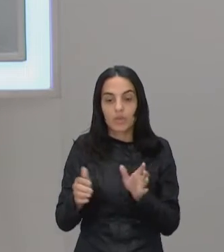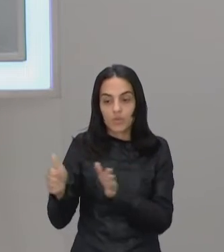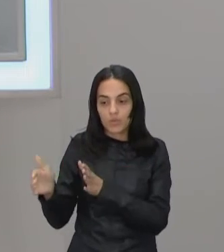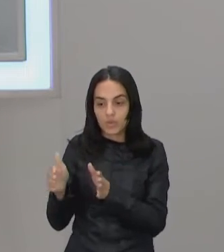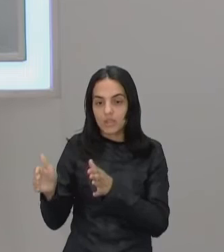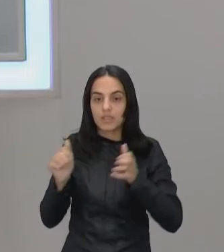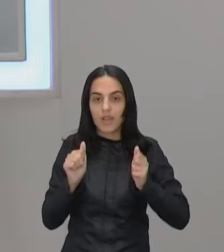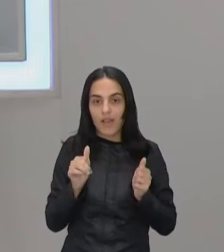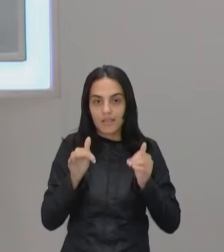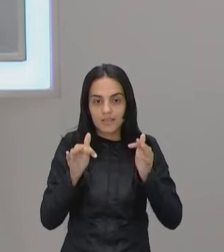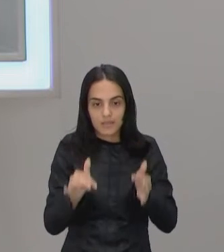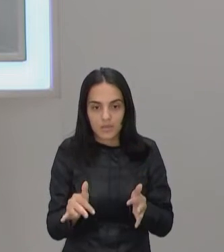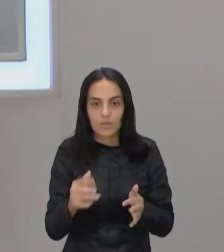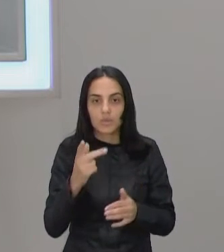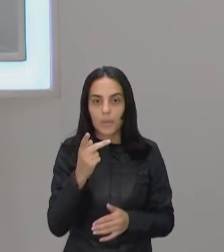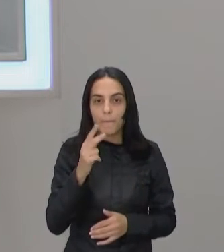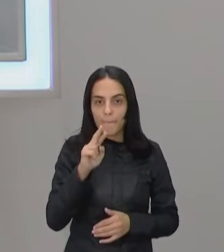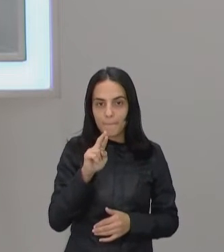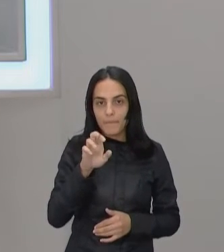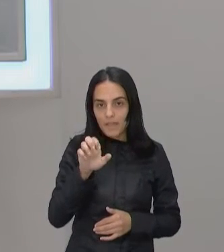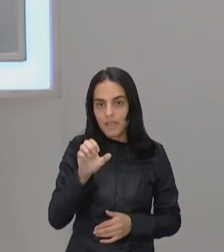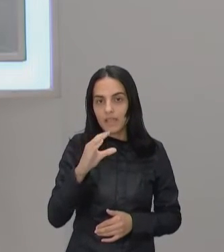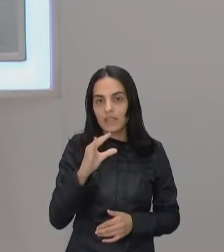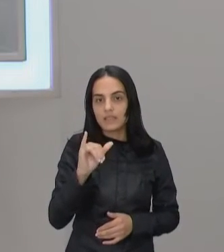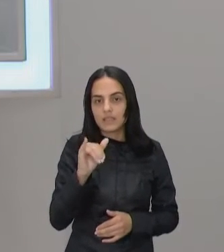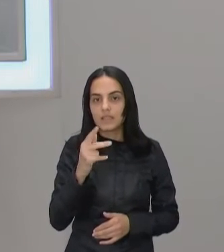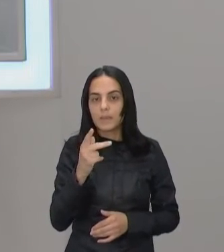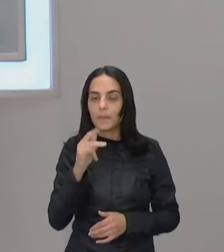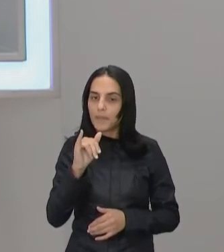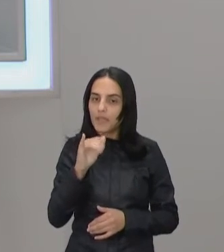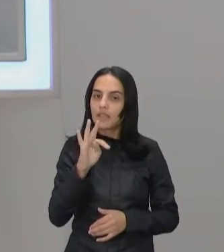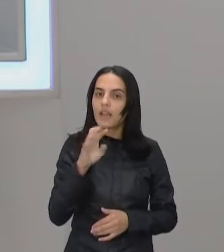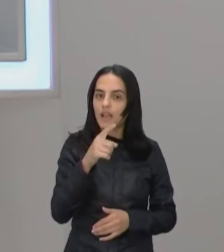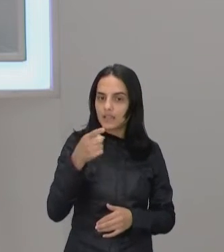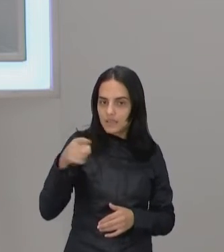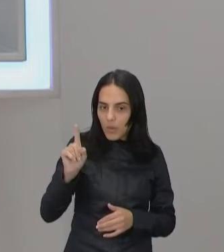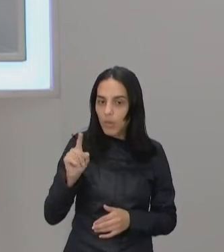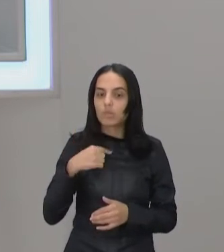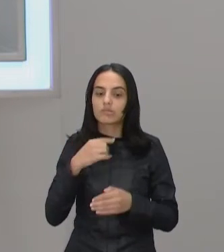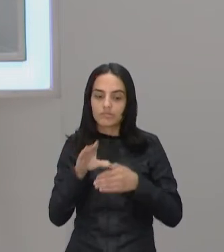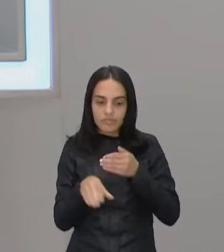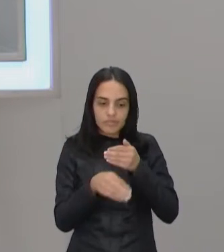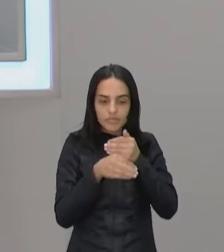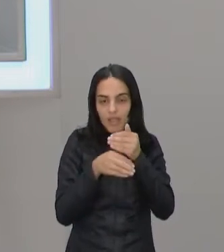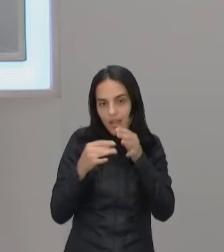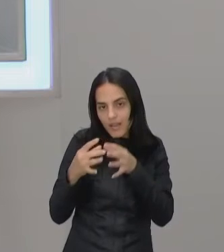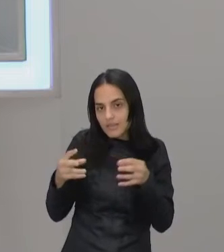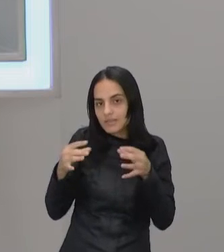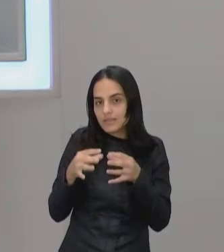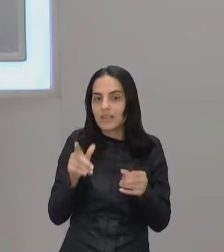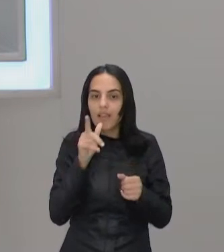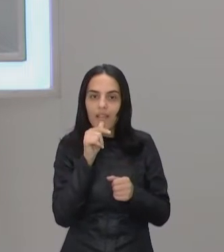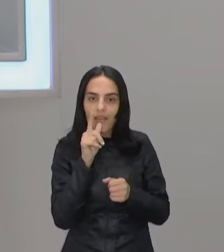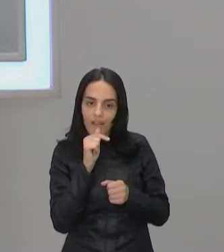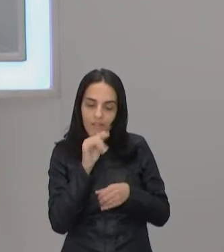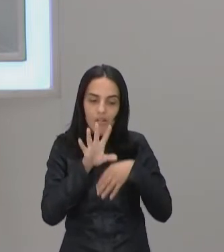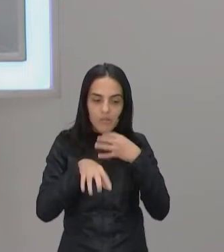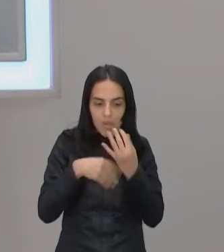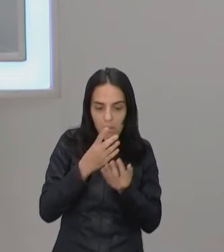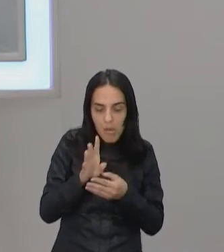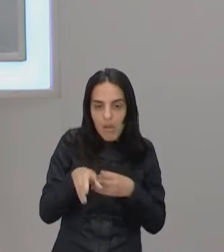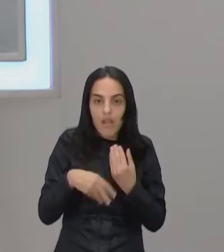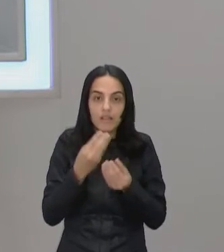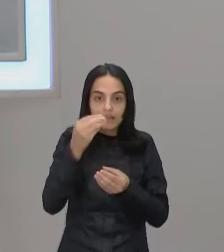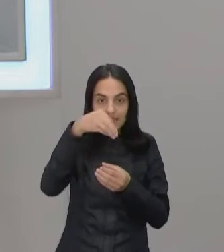reação de precipitação, eu vou formar um composto químico que é solúvel em água e ele vai ficar diluído ali no meio,